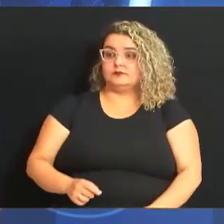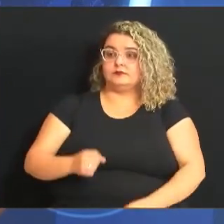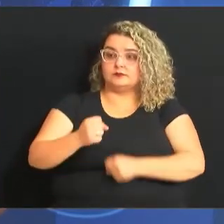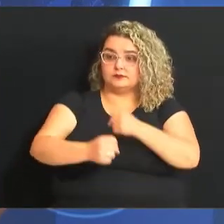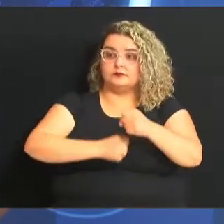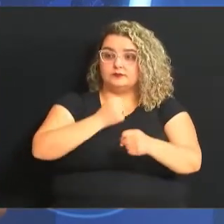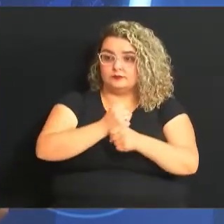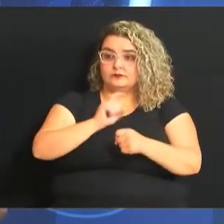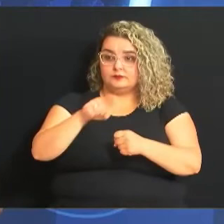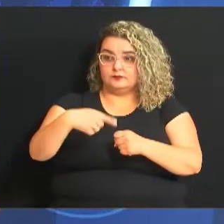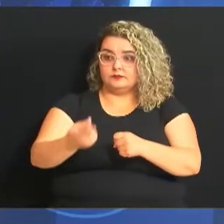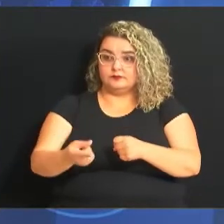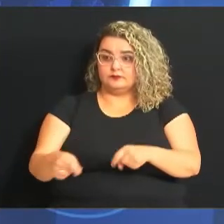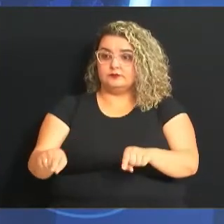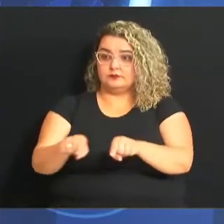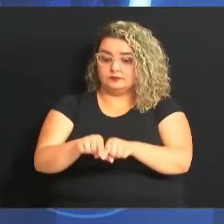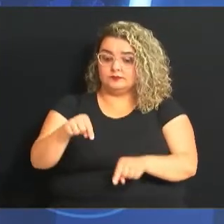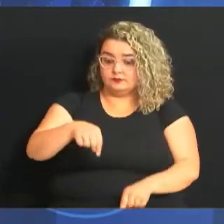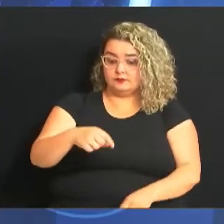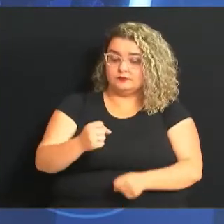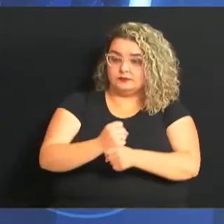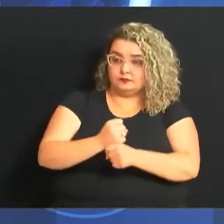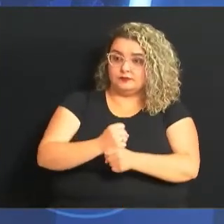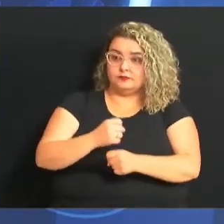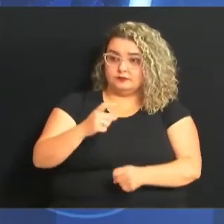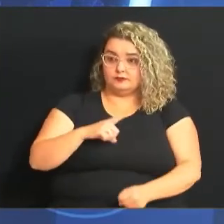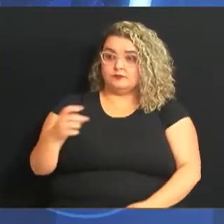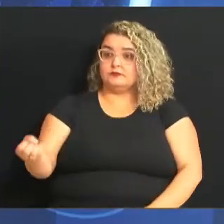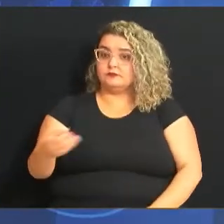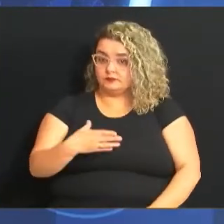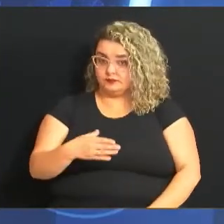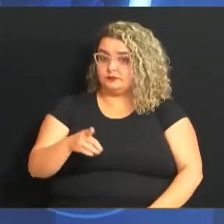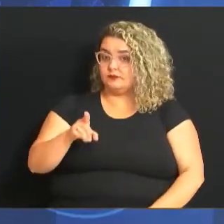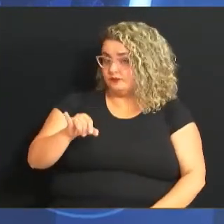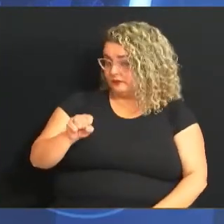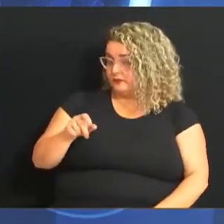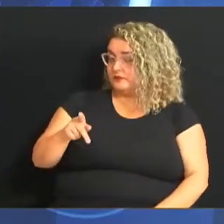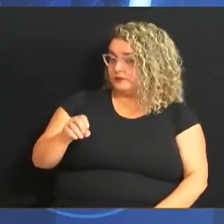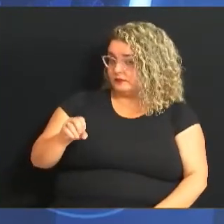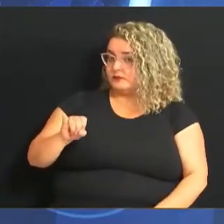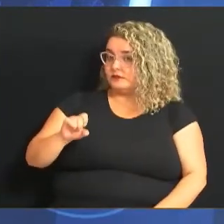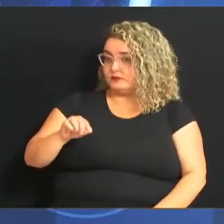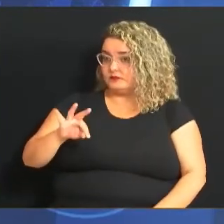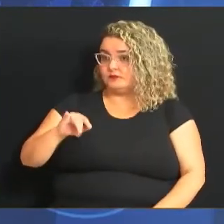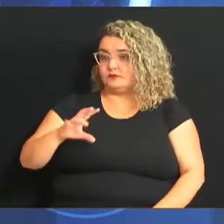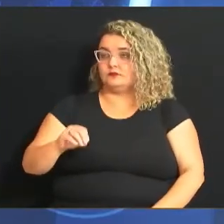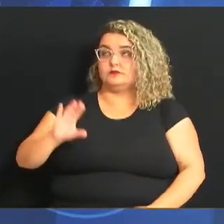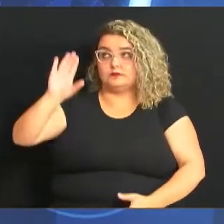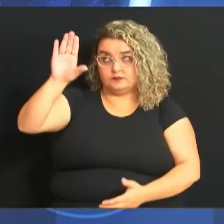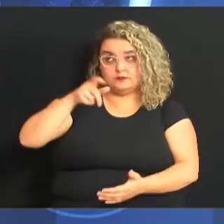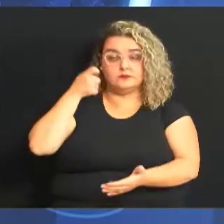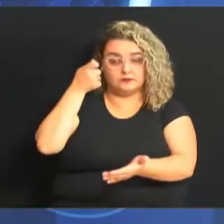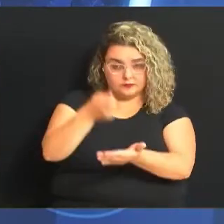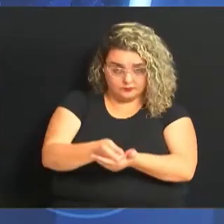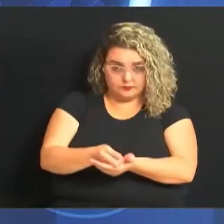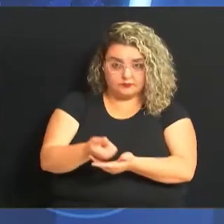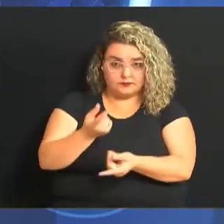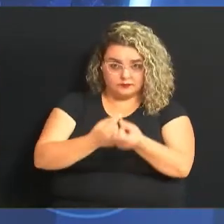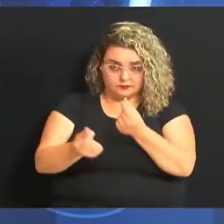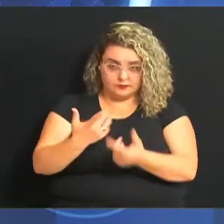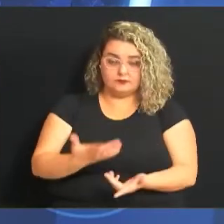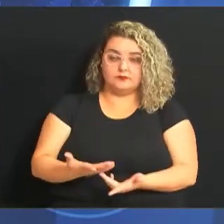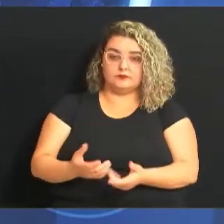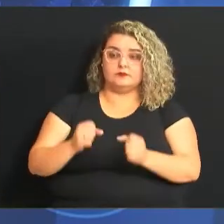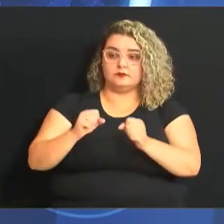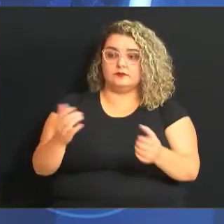Deus por ter me trazido até aqui. O Rotary Club de Campinas Convivência recebeu o diploma de honra ao mérito,